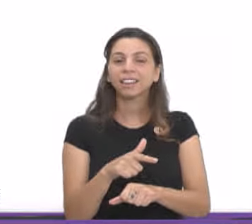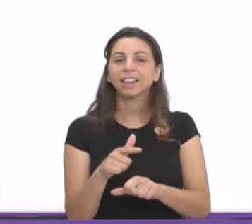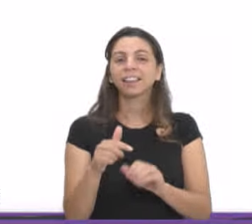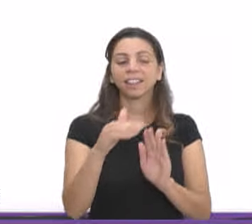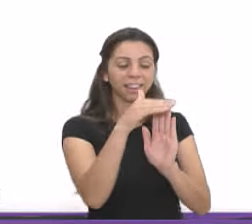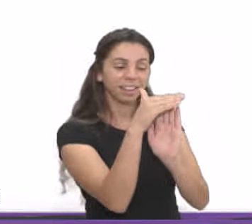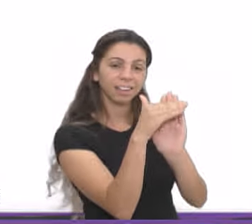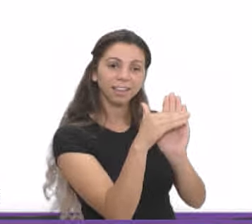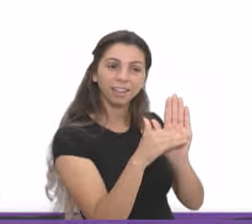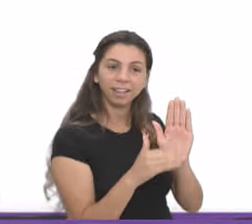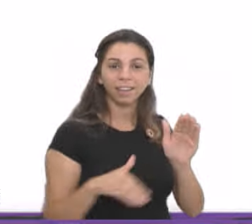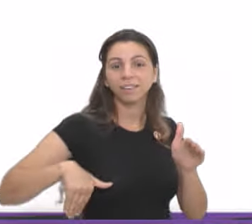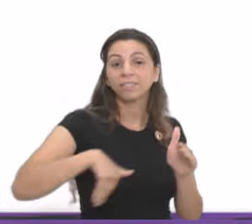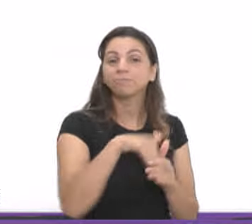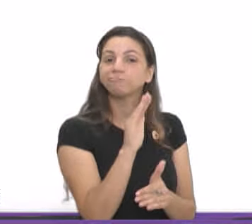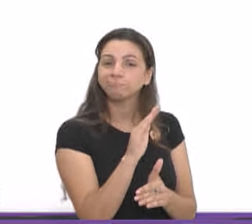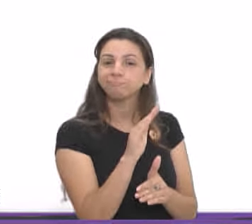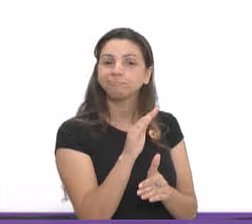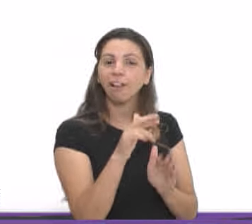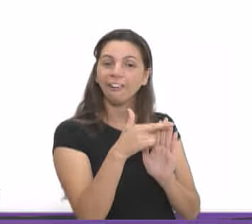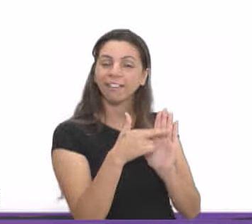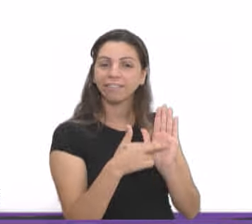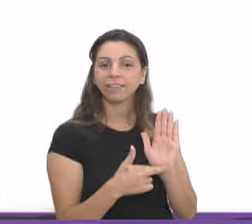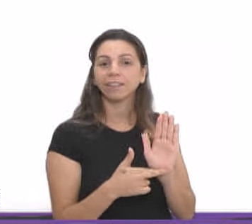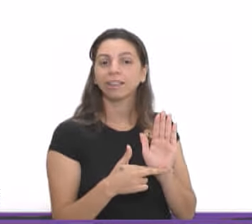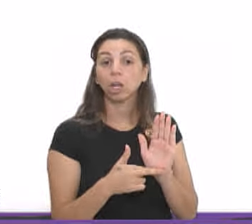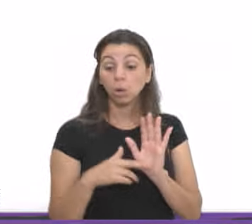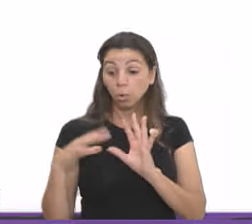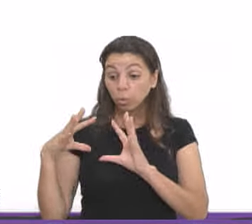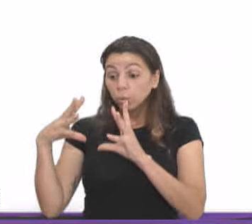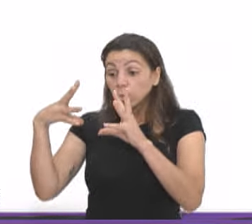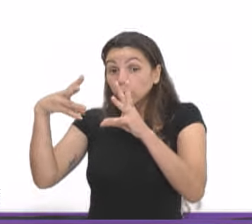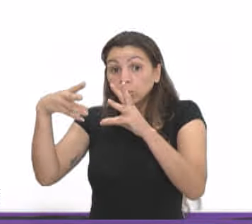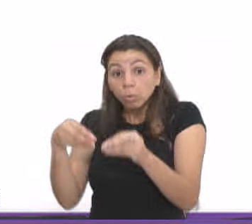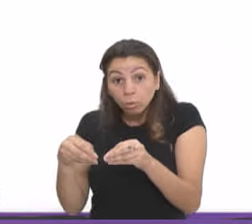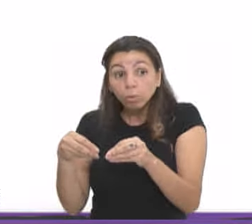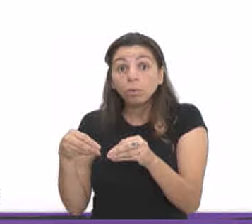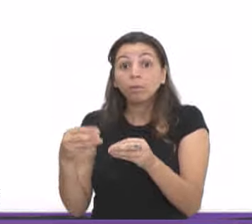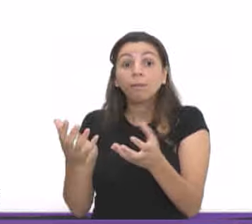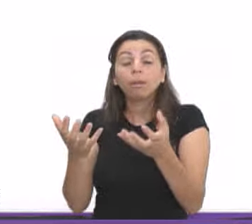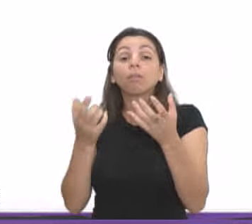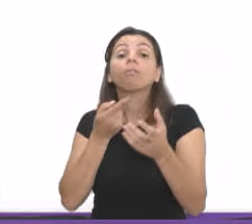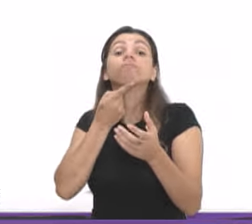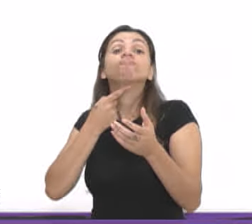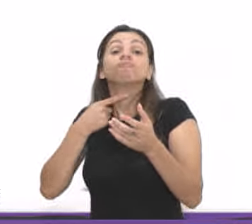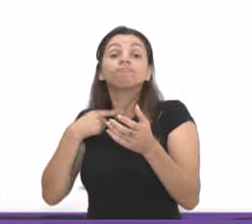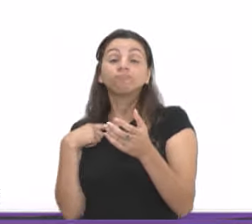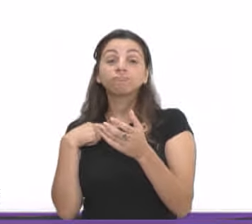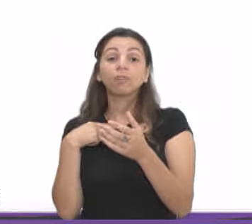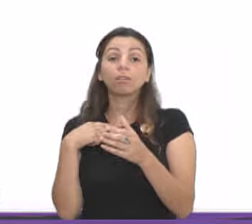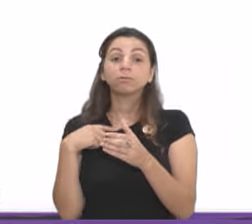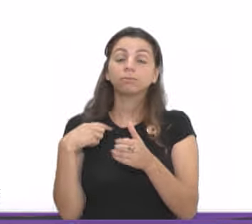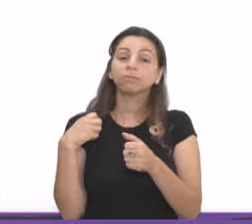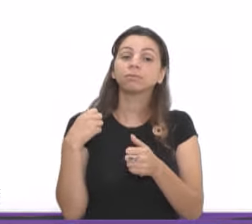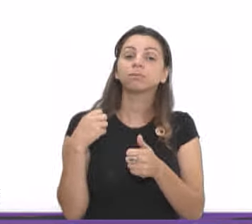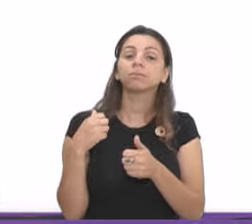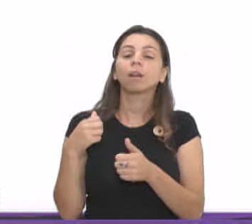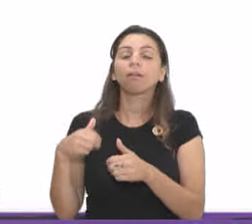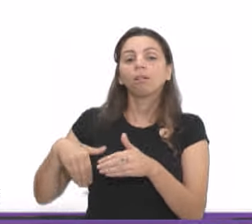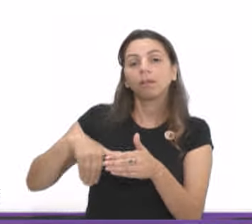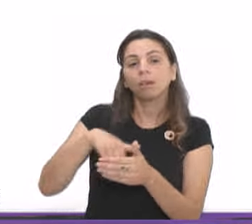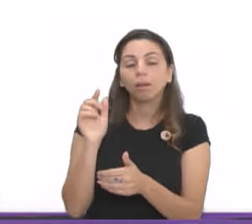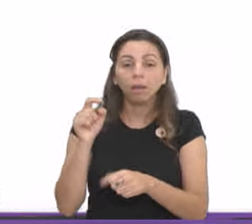no caso do futebol, né, onde todos jogam, todos que querem jogar e recebem o mesmo tempo